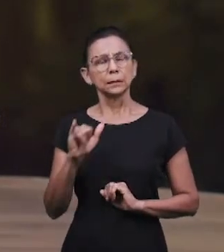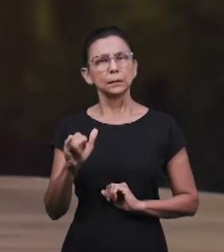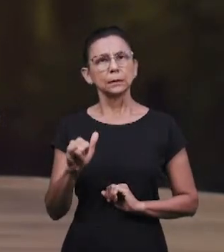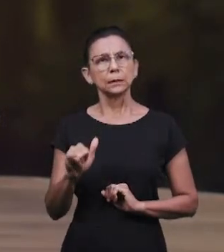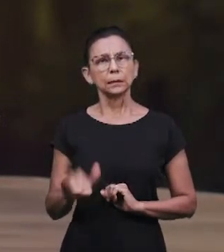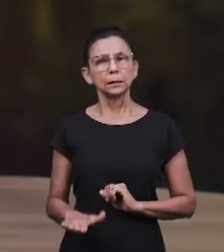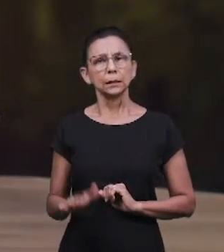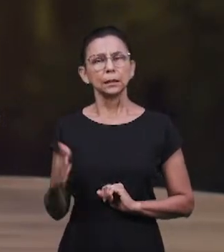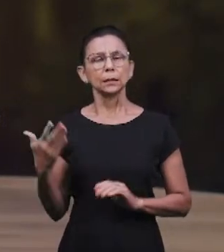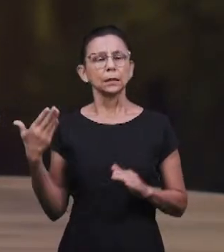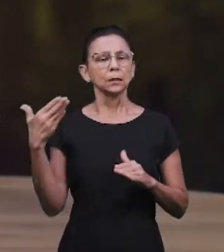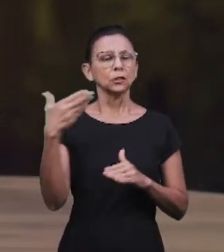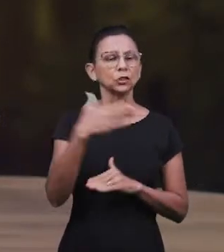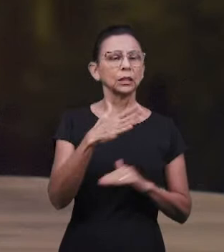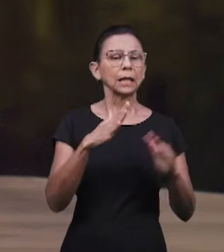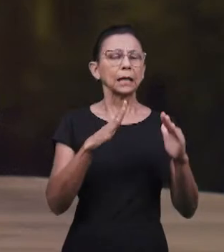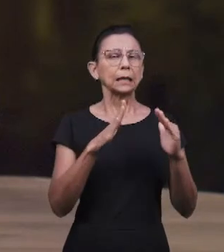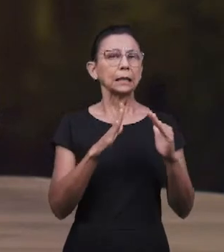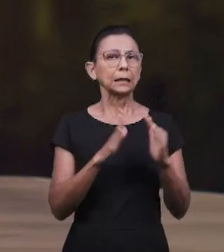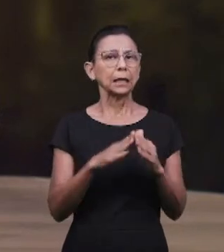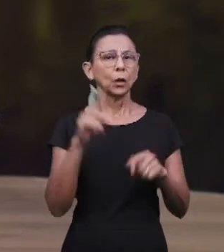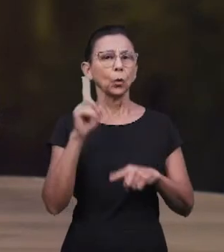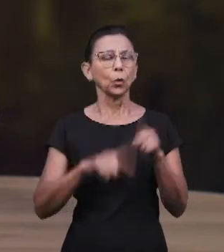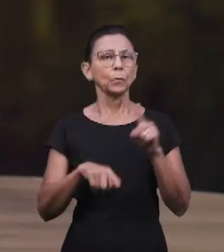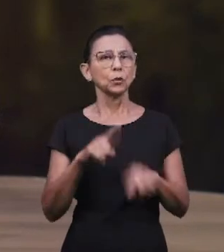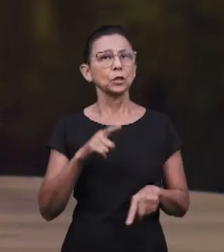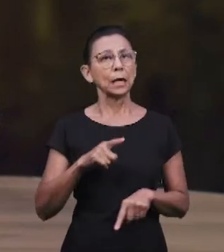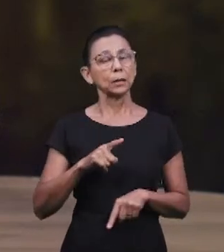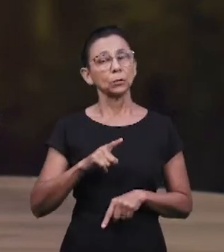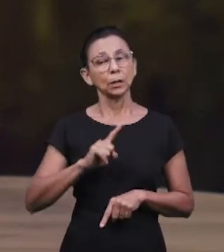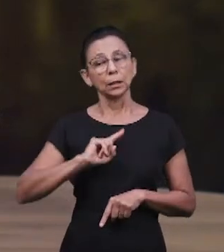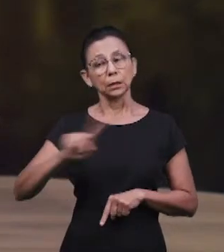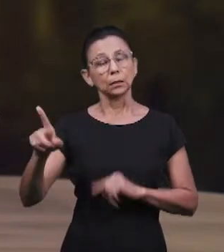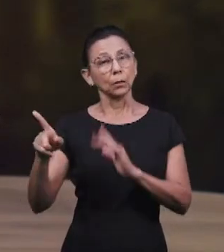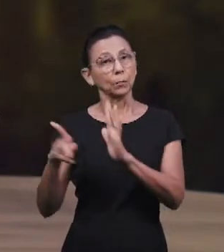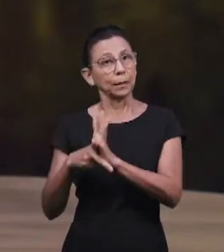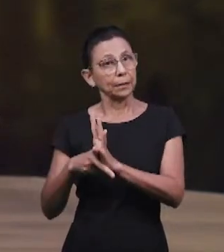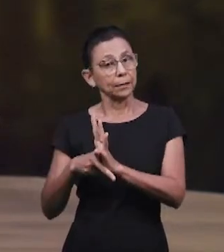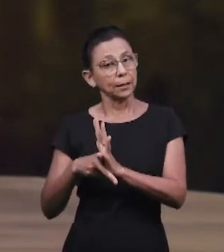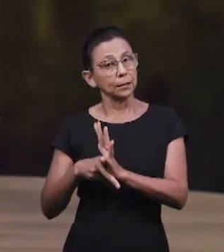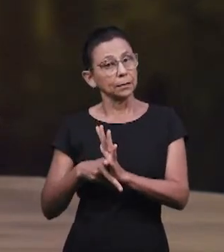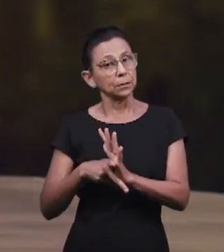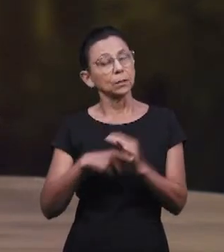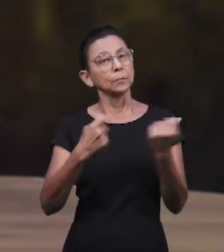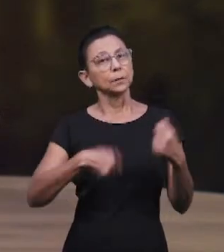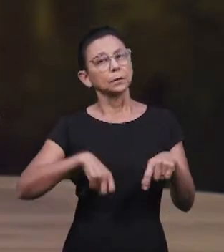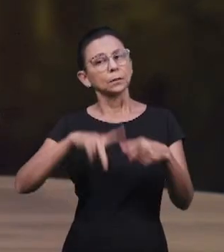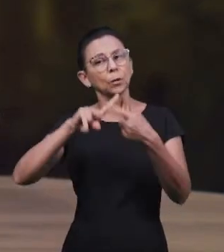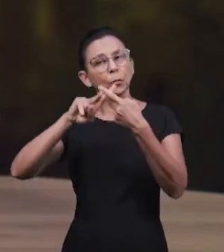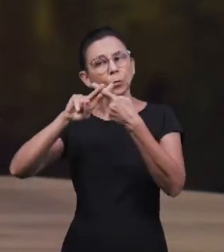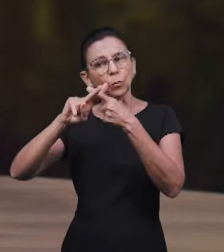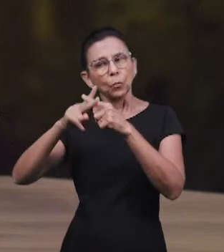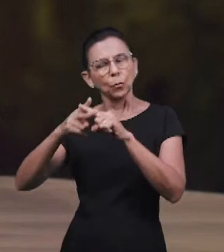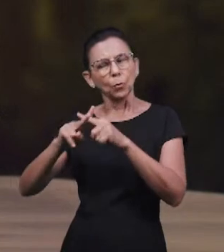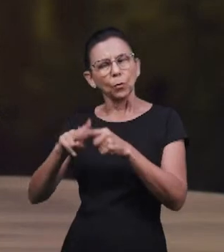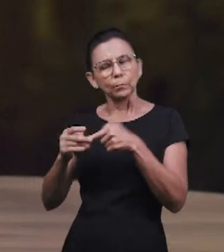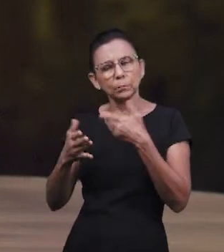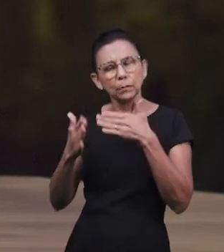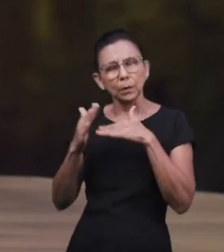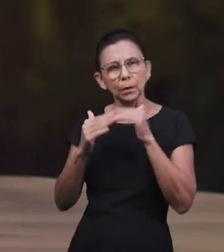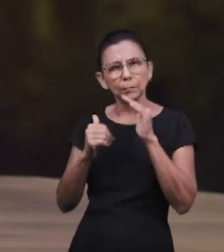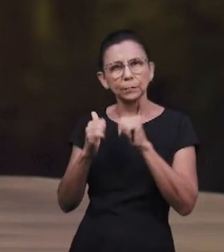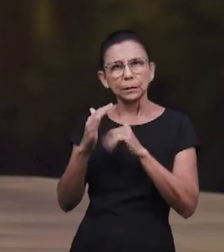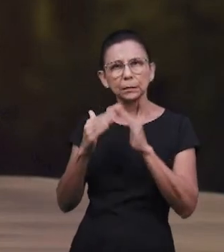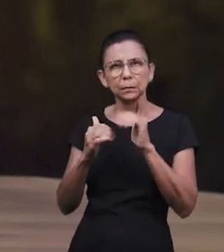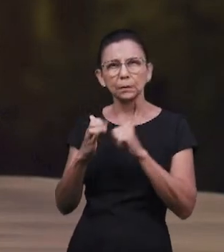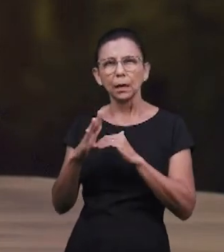Se chegar em casa com uma coisa que não lhe pertence, é necessário corrigir ou pode tornar